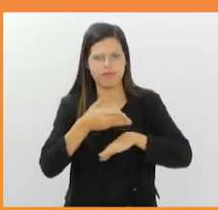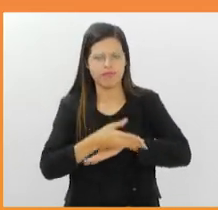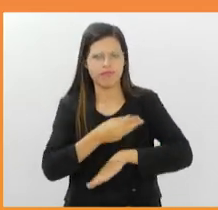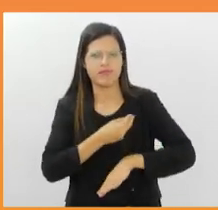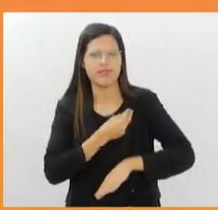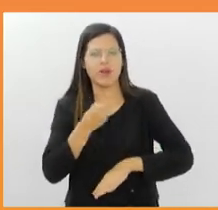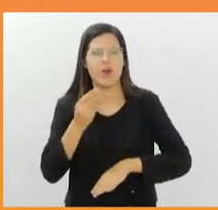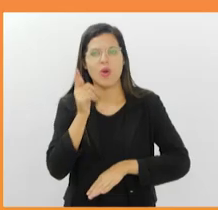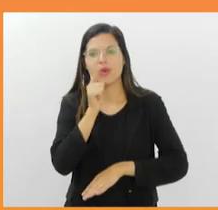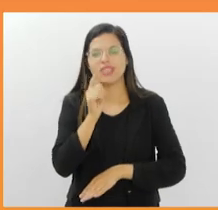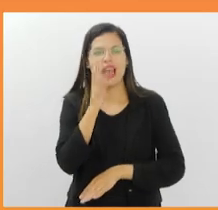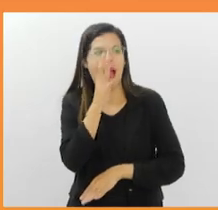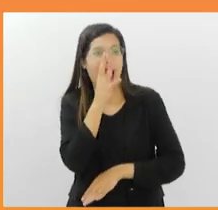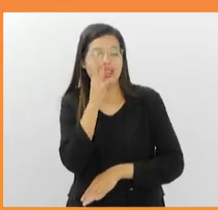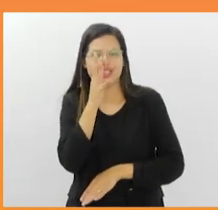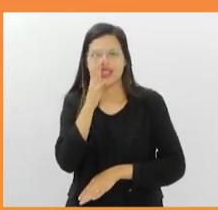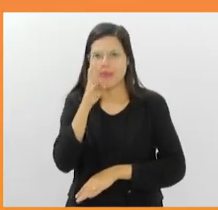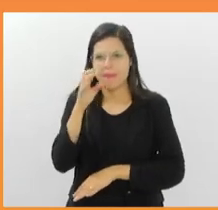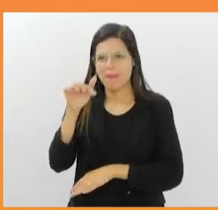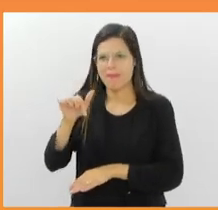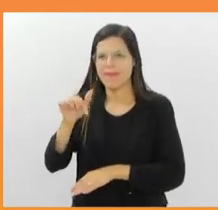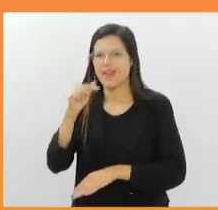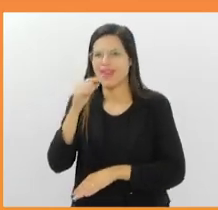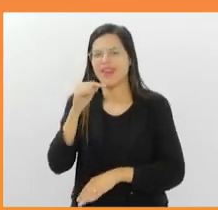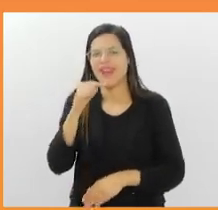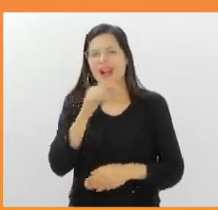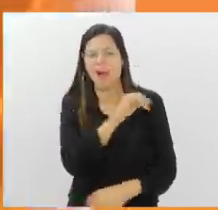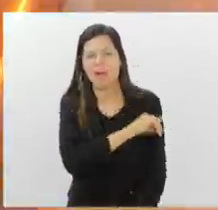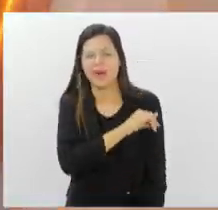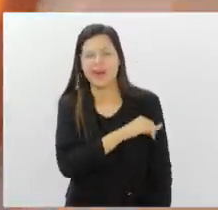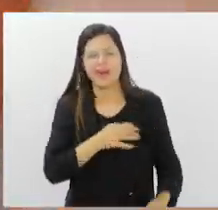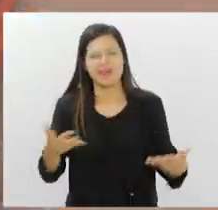paisagens deslumbrantes da cidade maravilhosa.